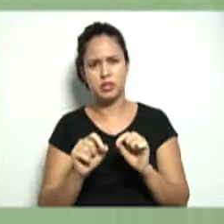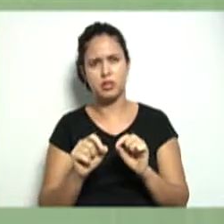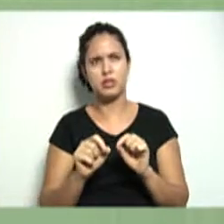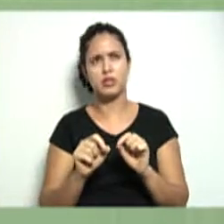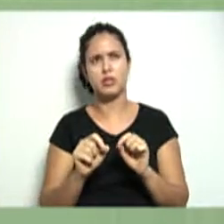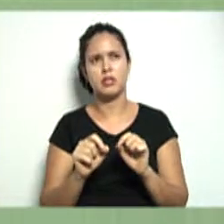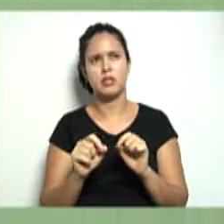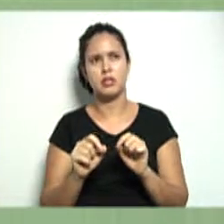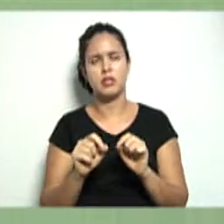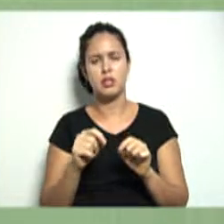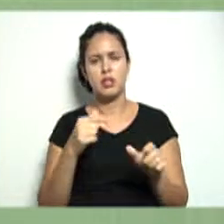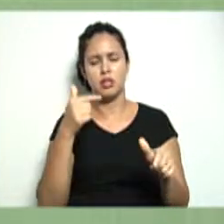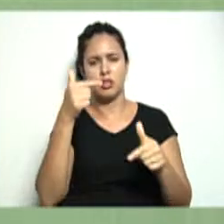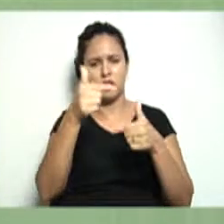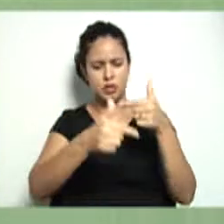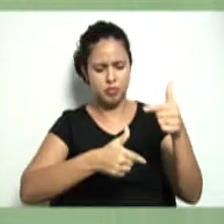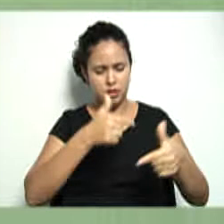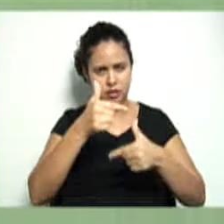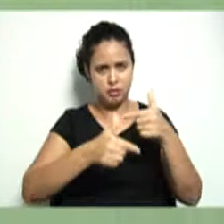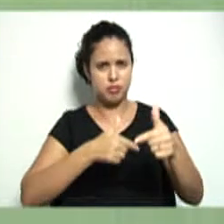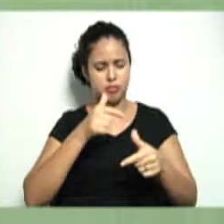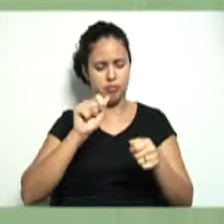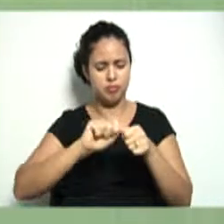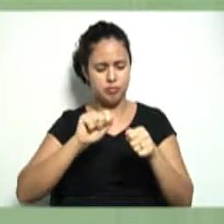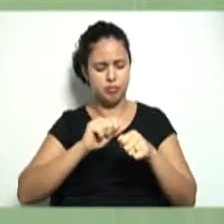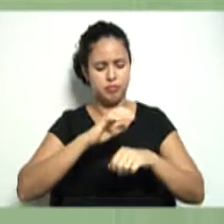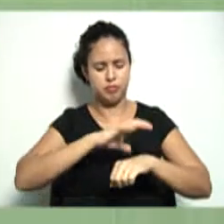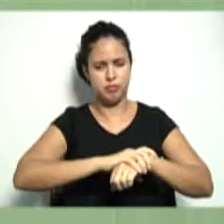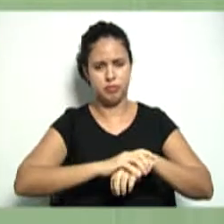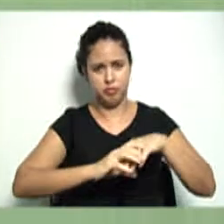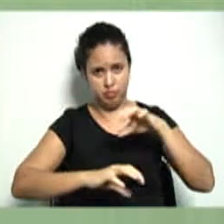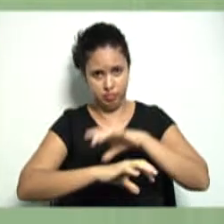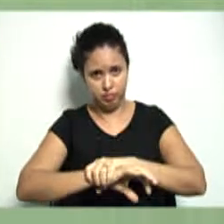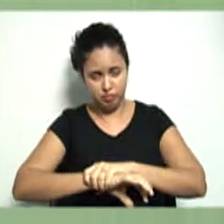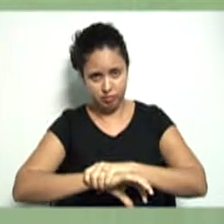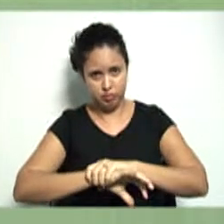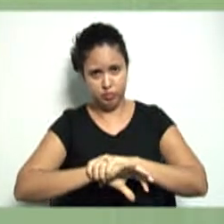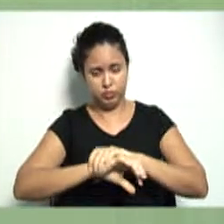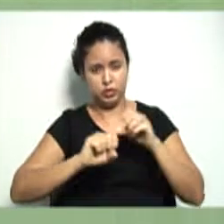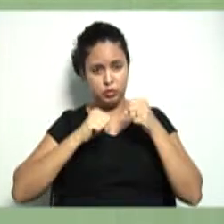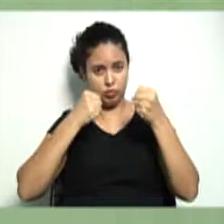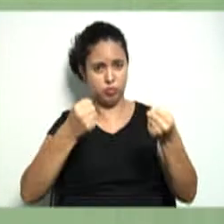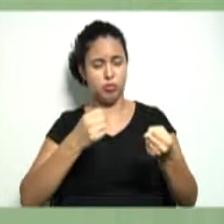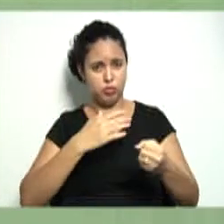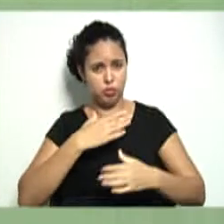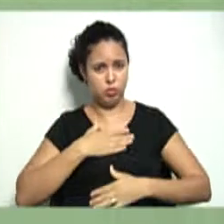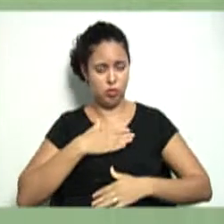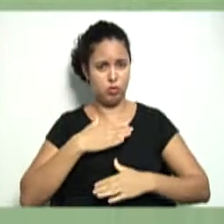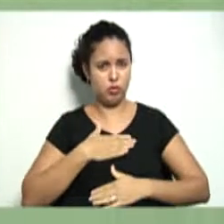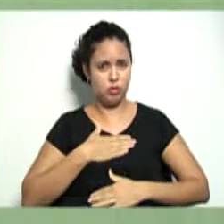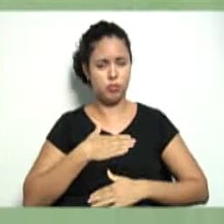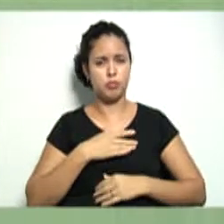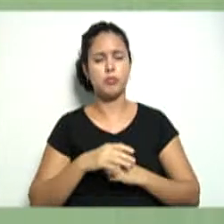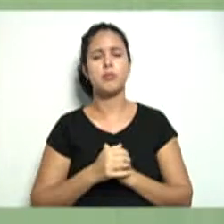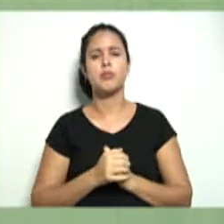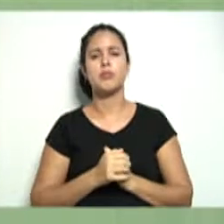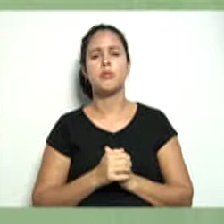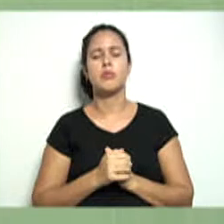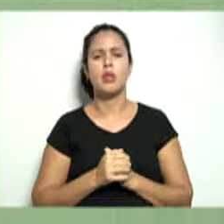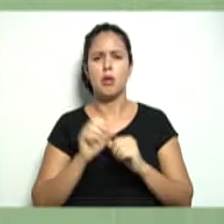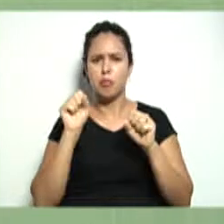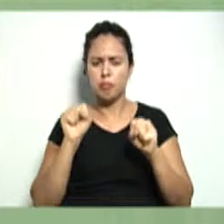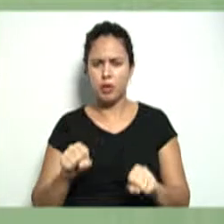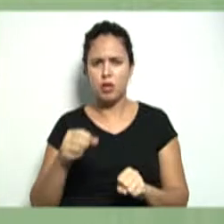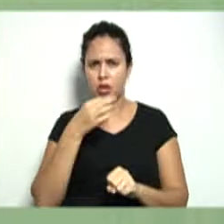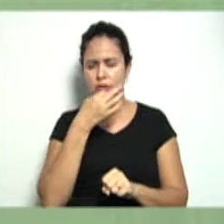aquele trabalho realizado com as mãos, com esforço físico, não sei. Podemos afirmar que